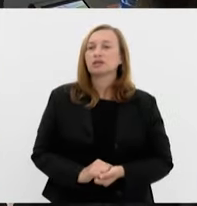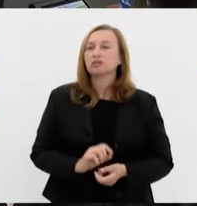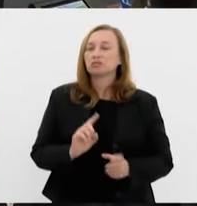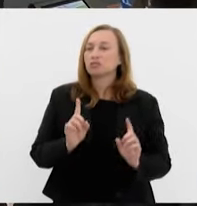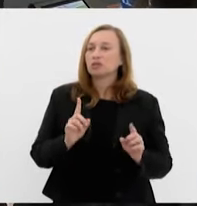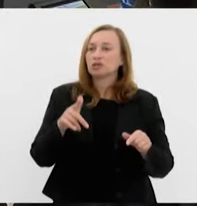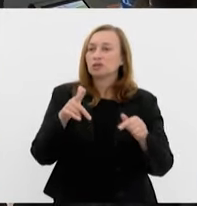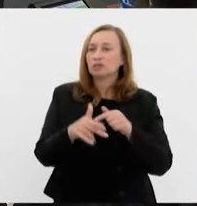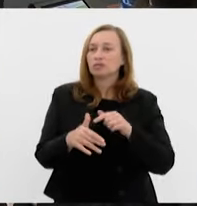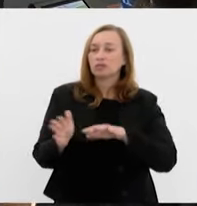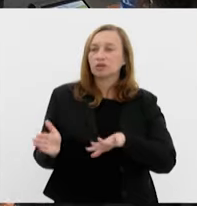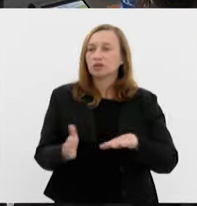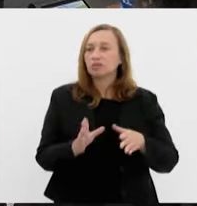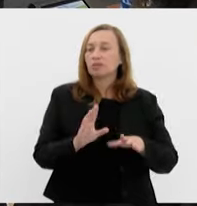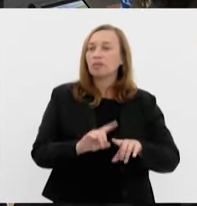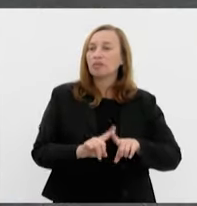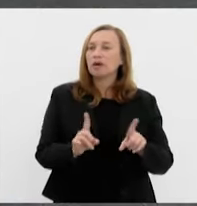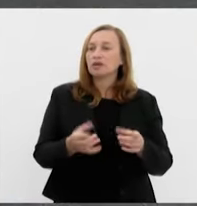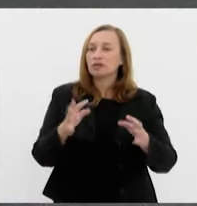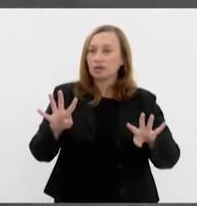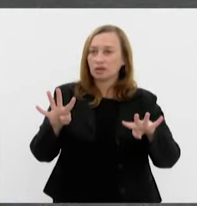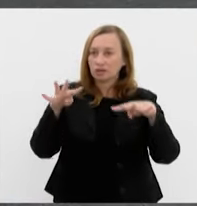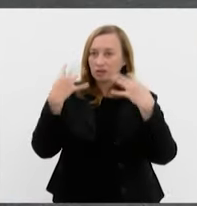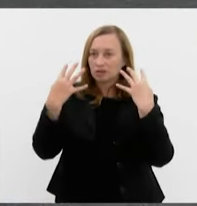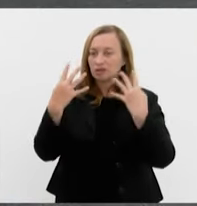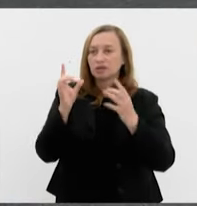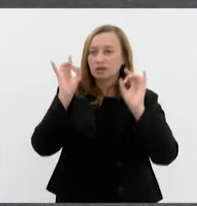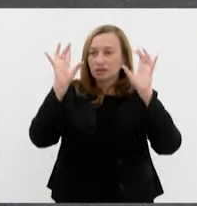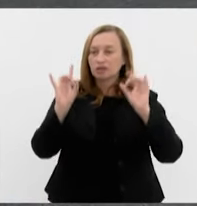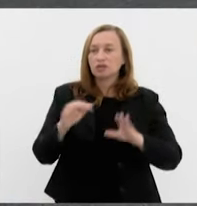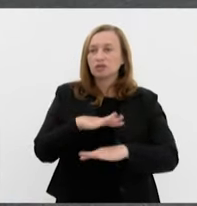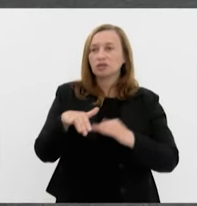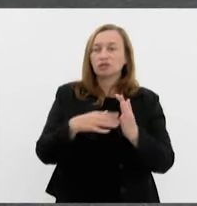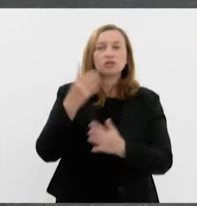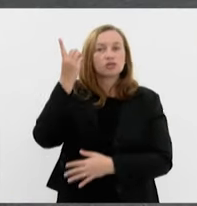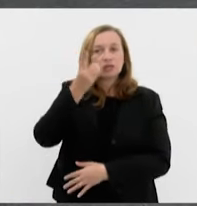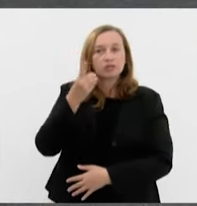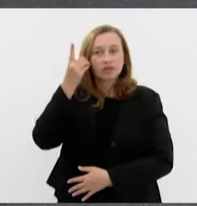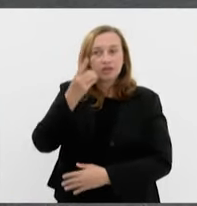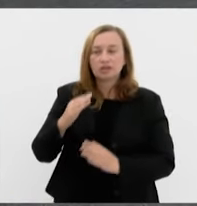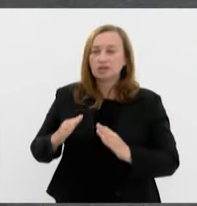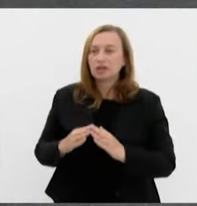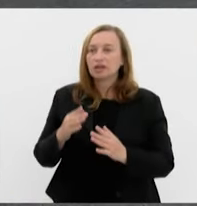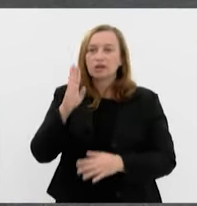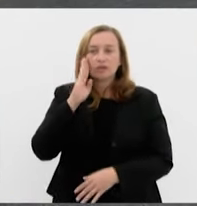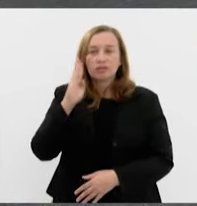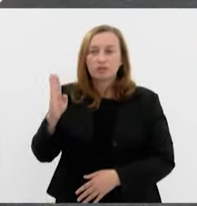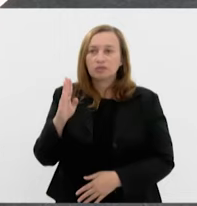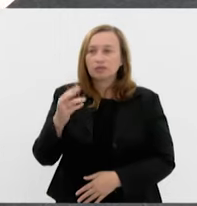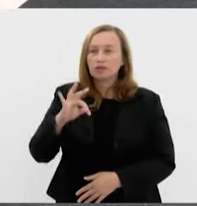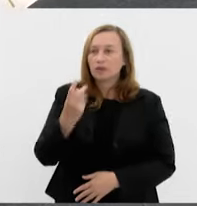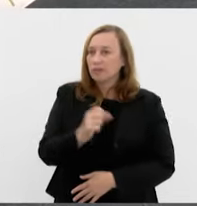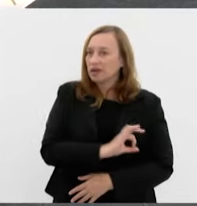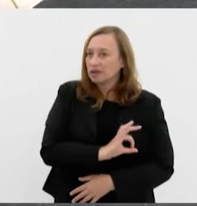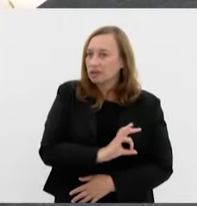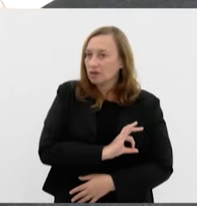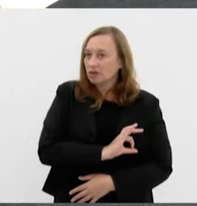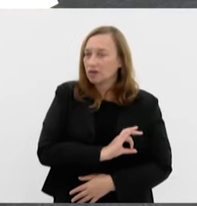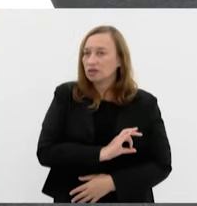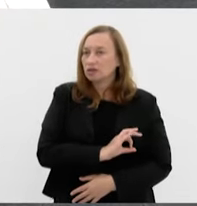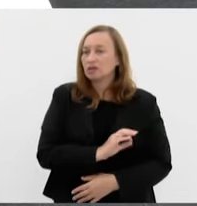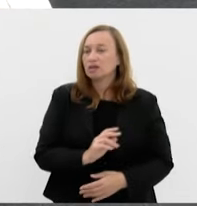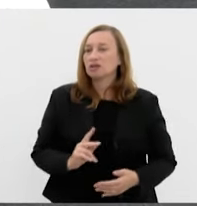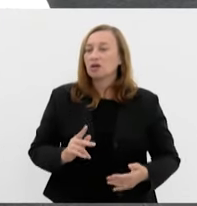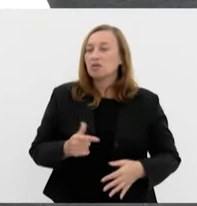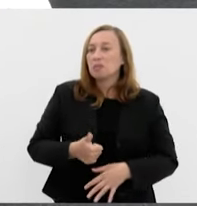subverter a paa mas eu queria atenção especial de todos os deputados e deputadas especialmente da Marta Rocha virar agora o